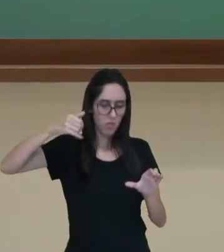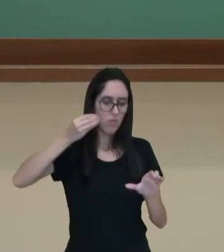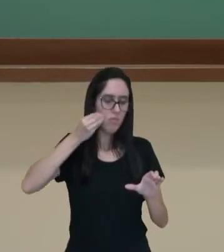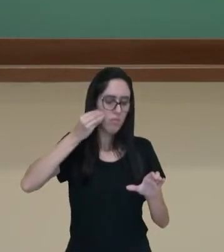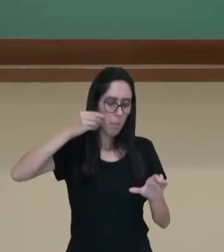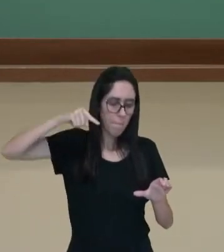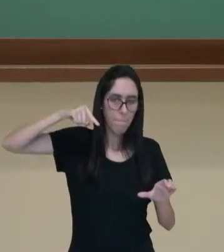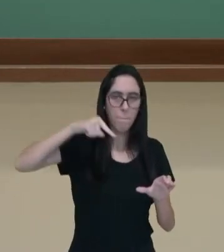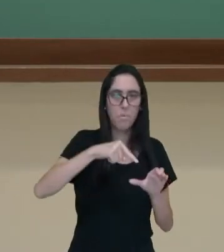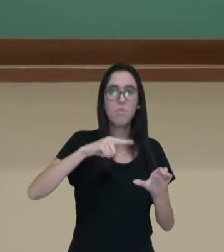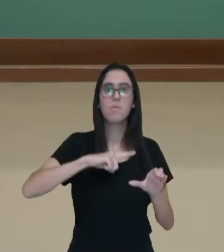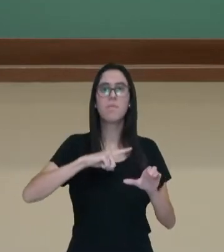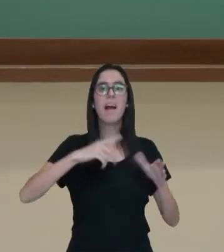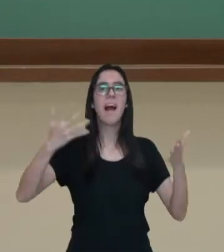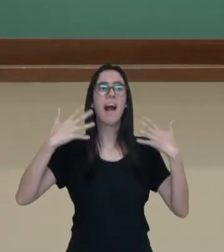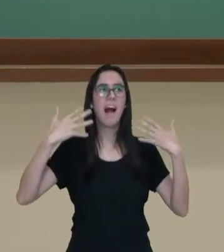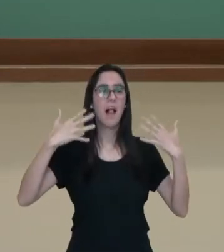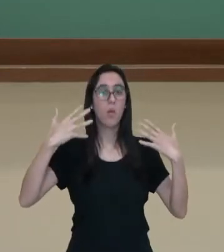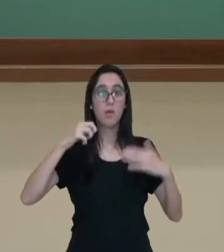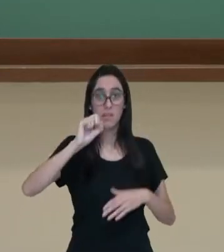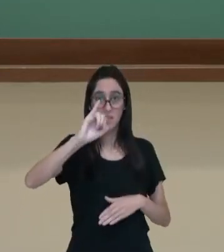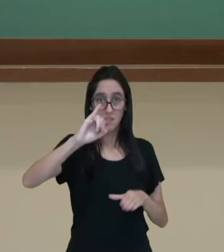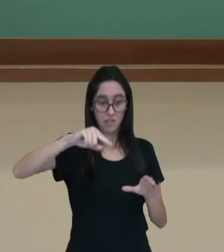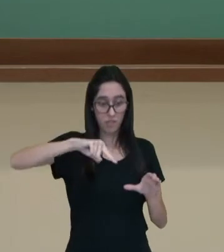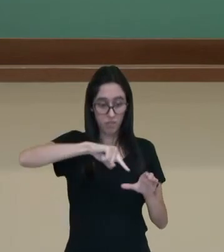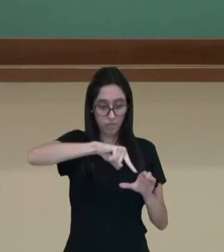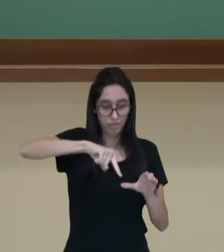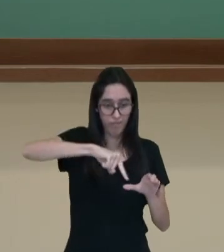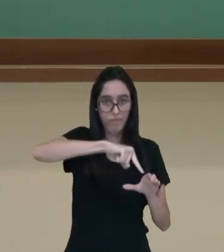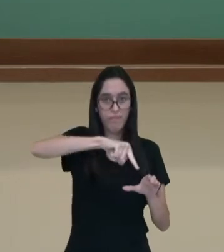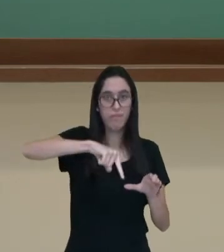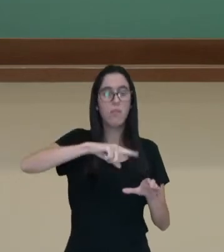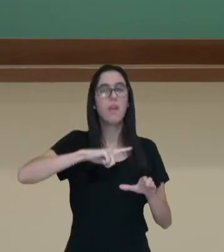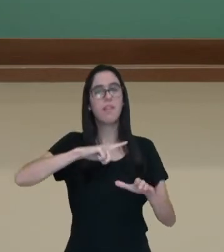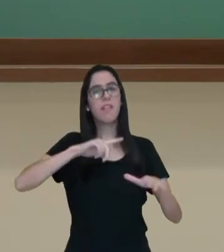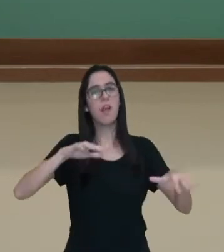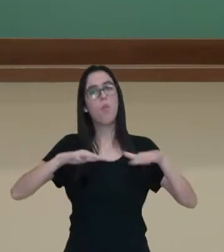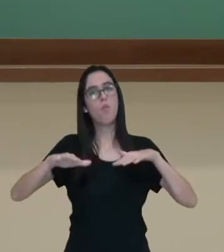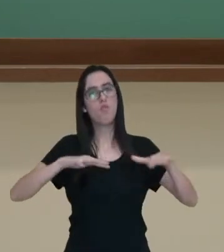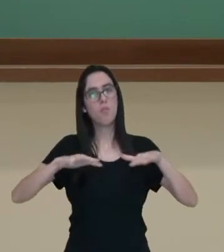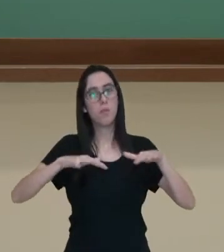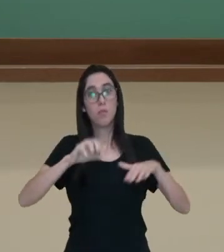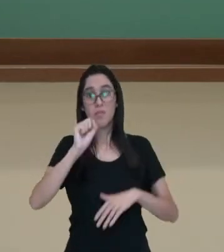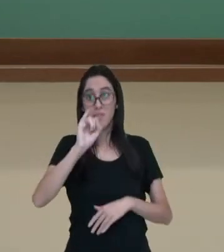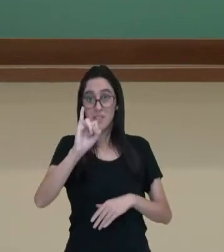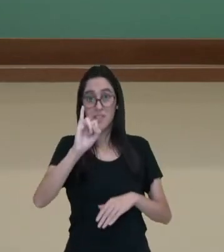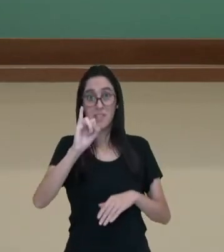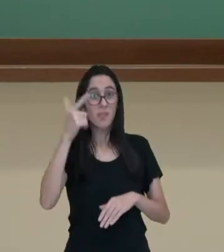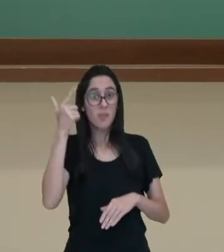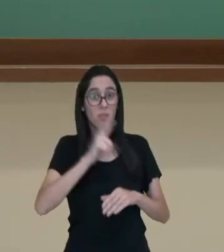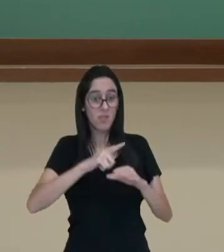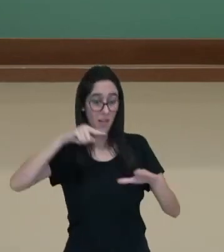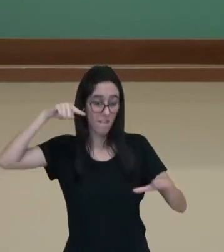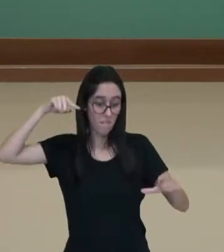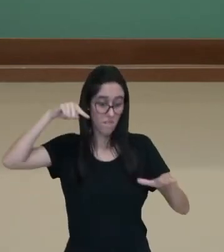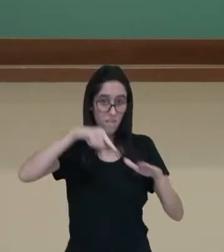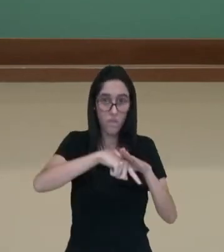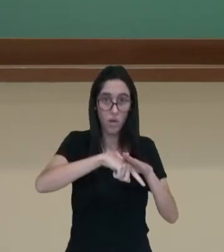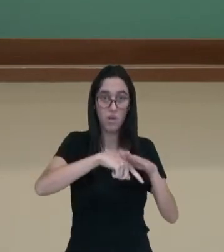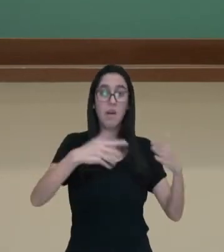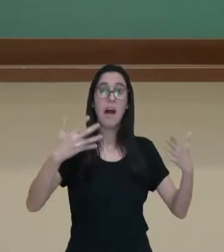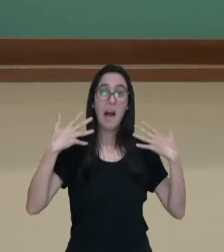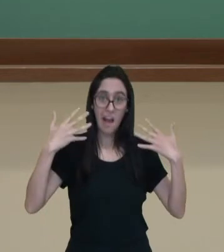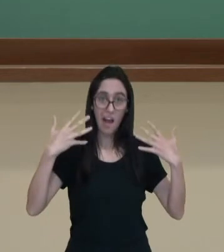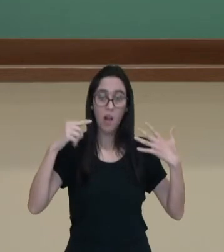pensando, quando eu estou girando, eu tenho uma energia de movimento, e se eu consigo furar e gera calor, então